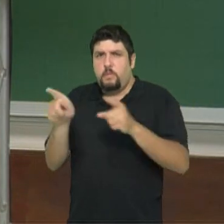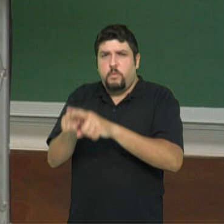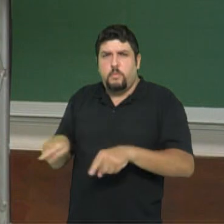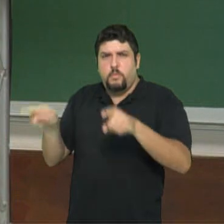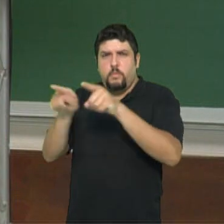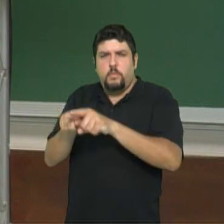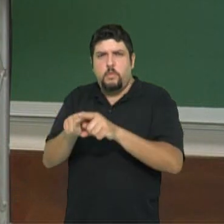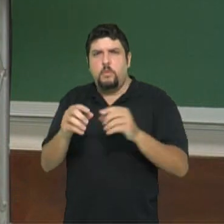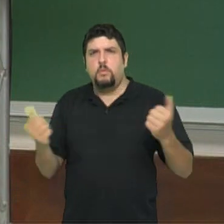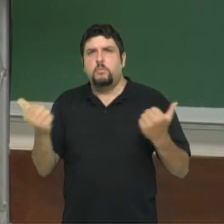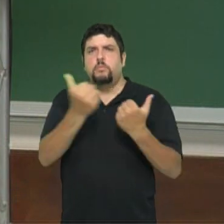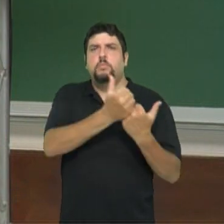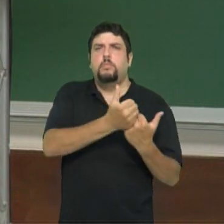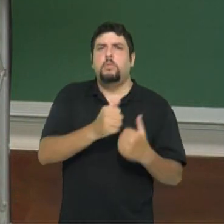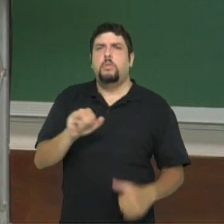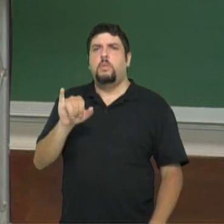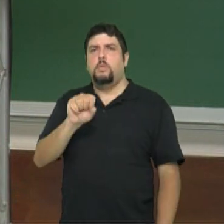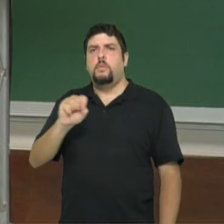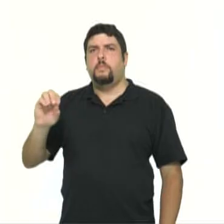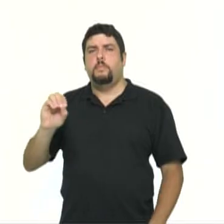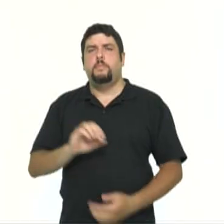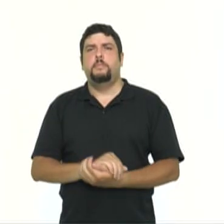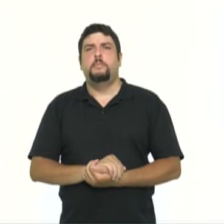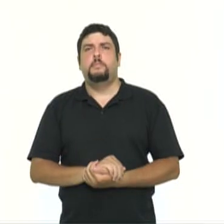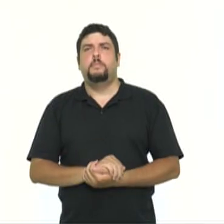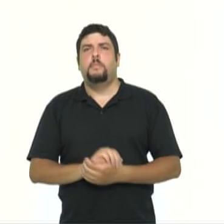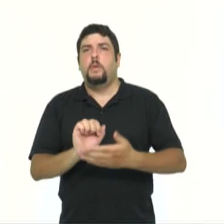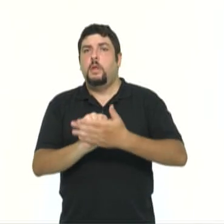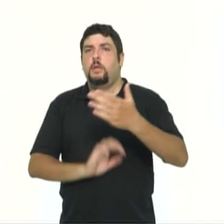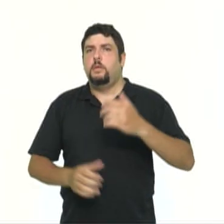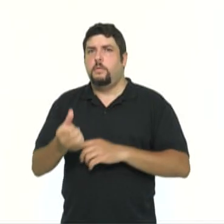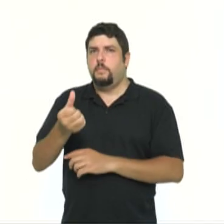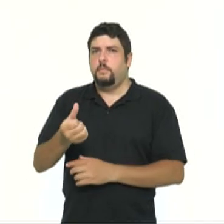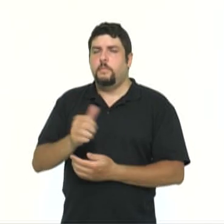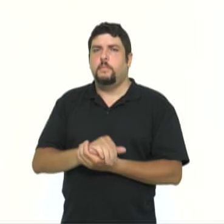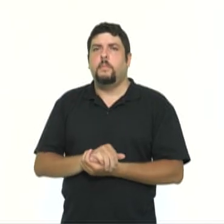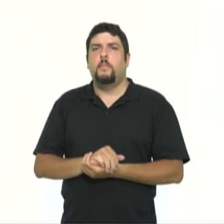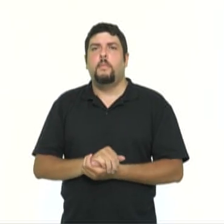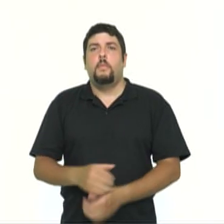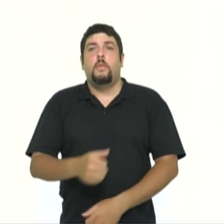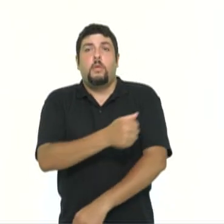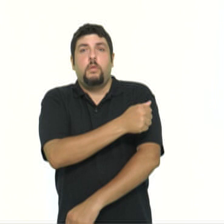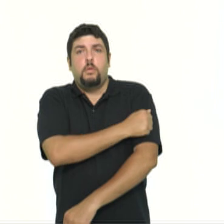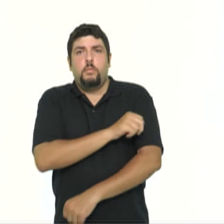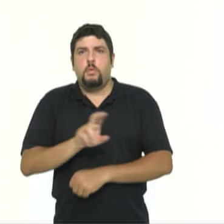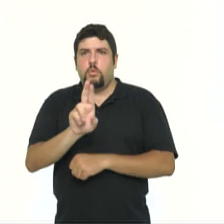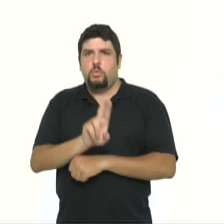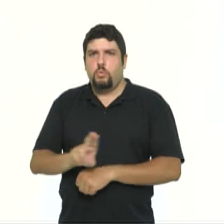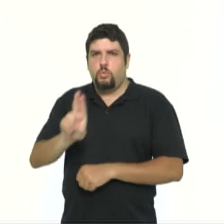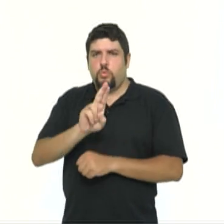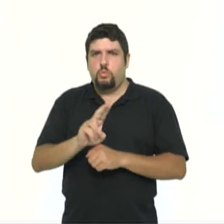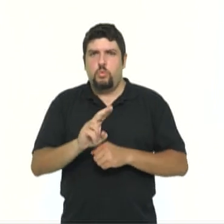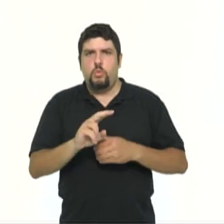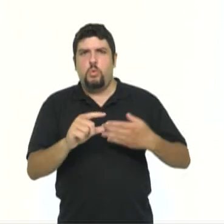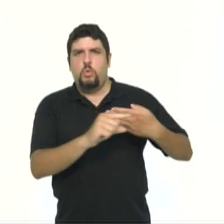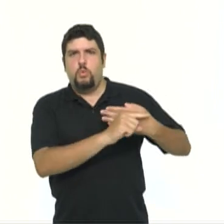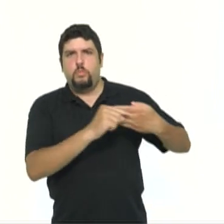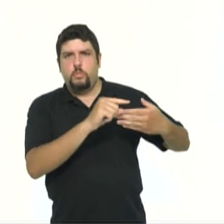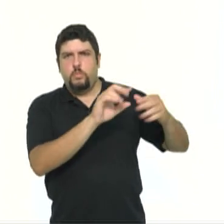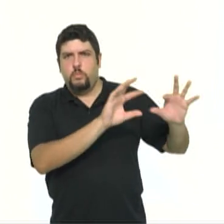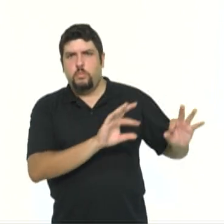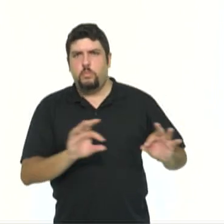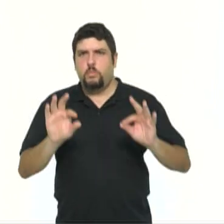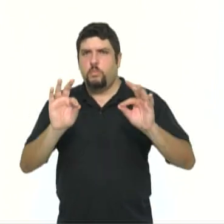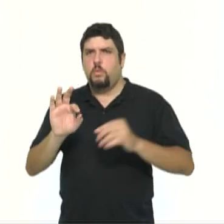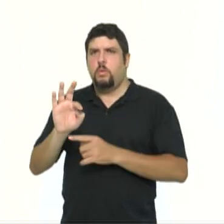isso. Atividade 6. O estudante utilizou a citação do sociólogo Talcott